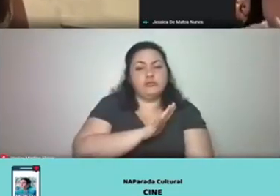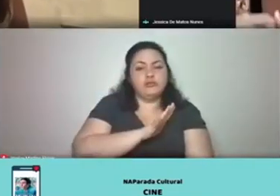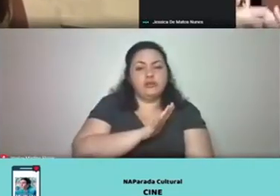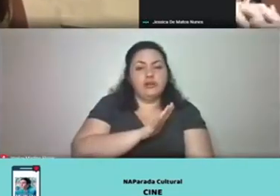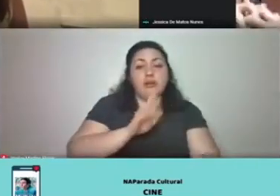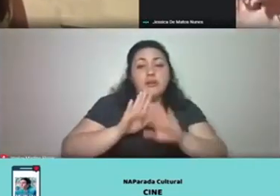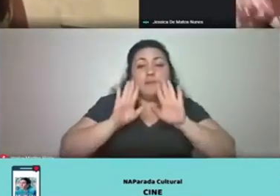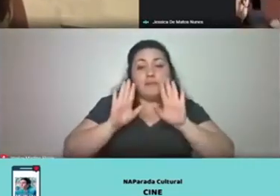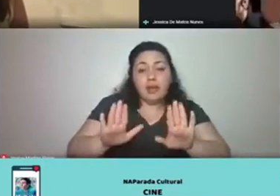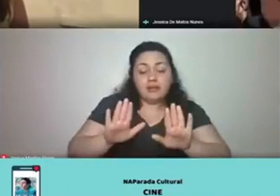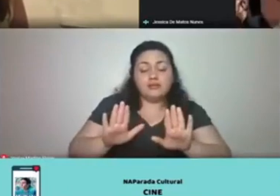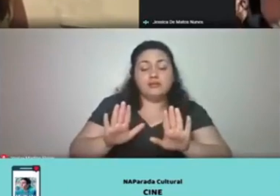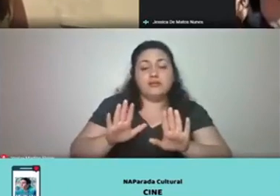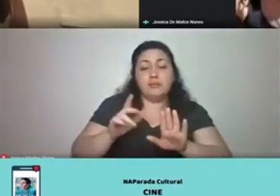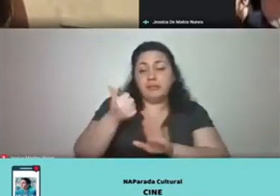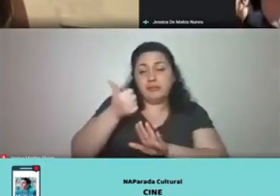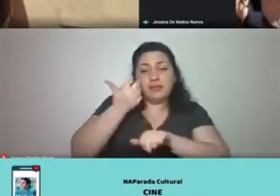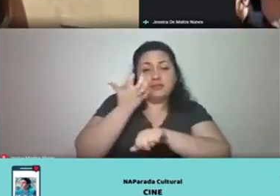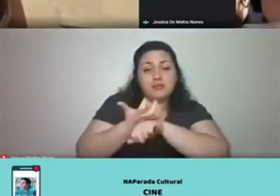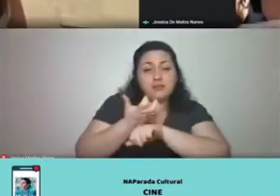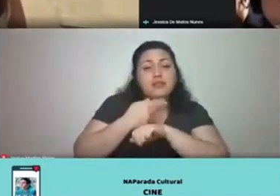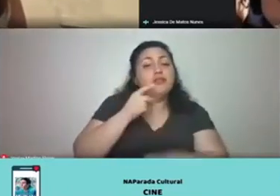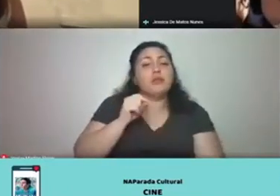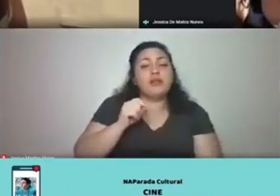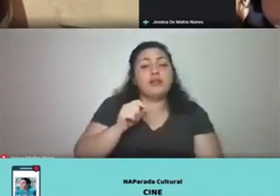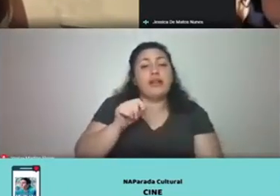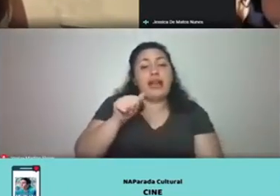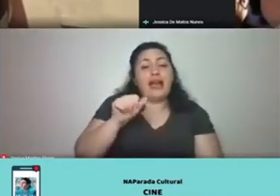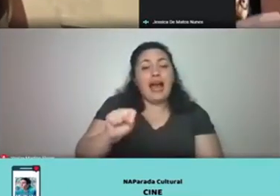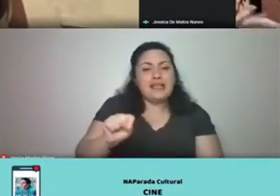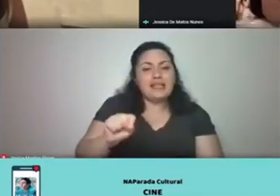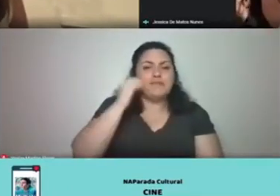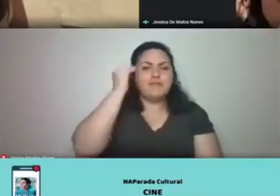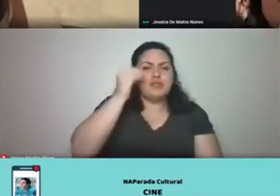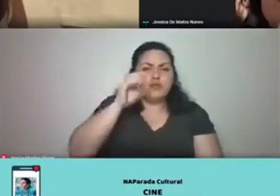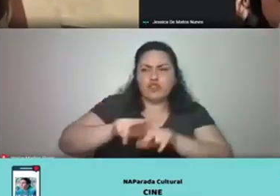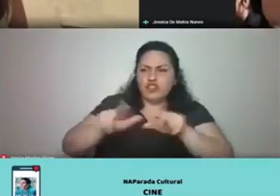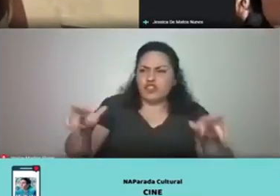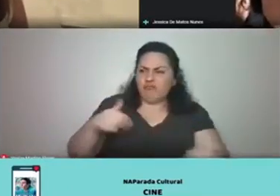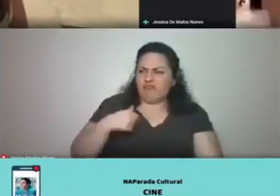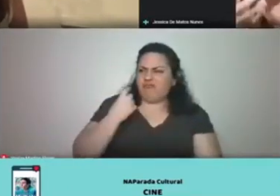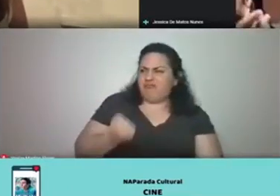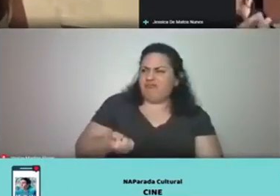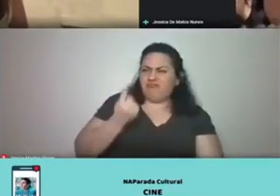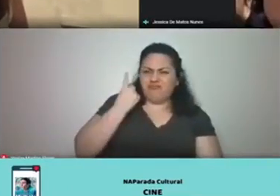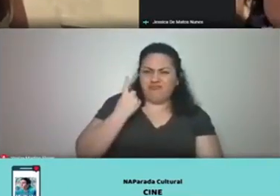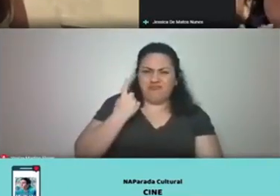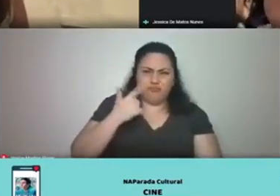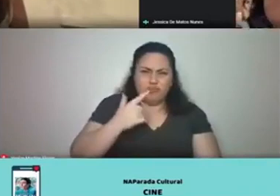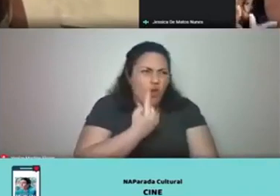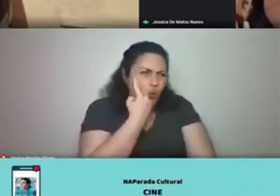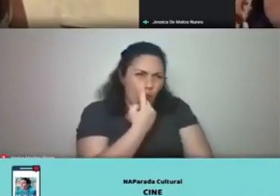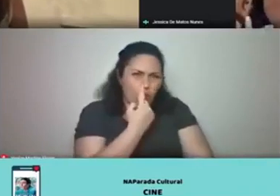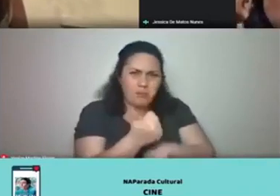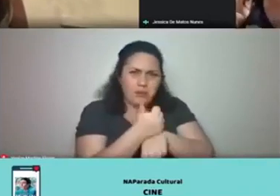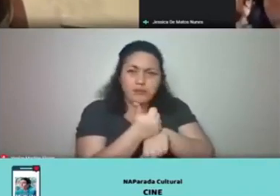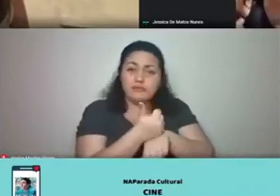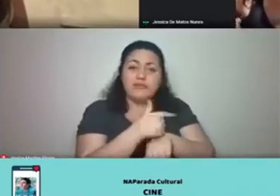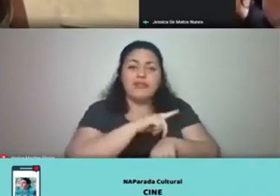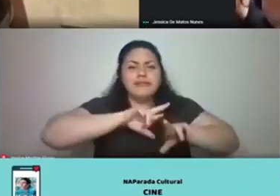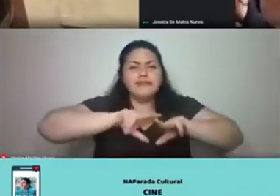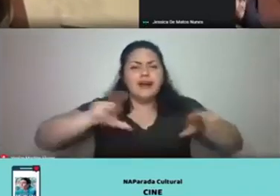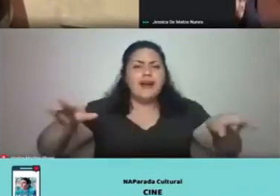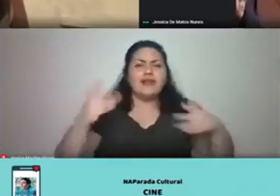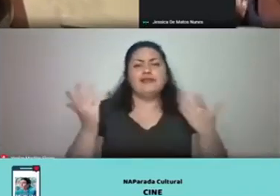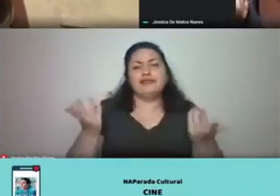psicologias. Né? Então, às vezes a gente inicia a universidade achando que tem uma receita de profissional e não, a gente vai ter